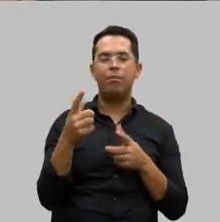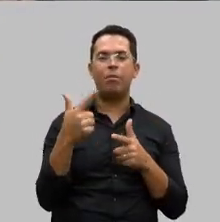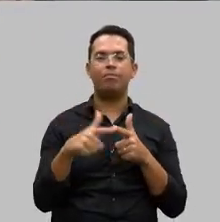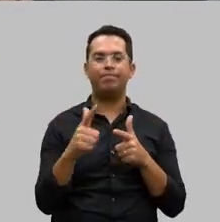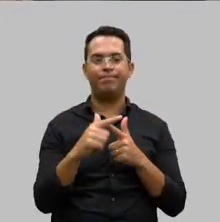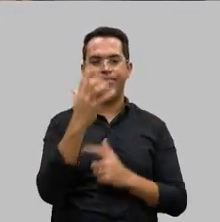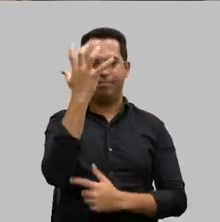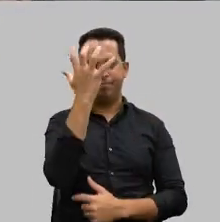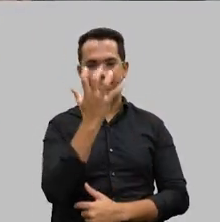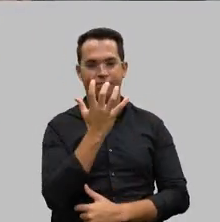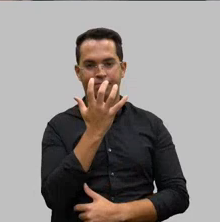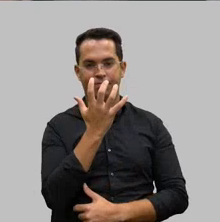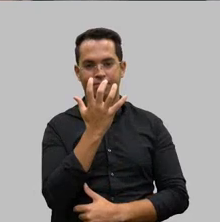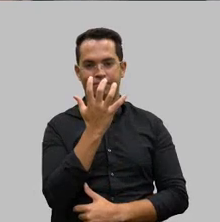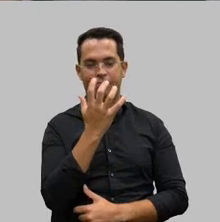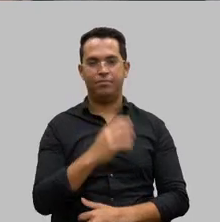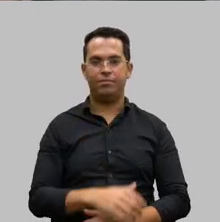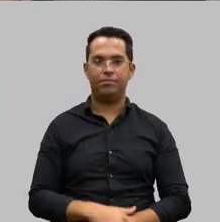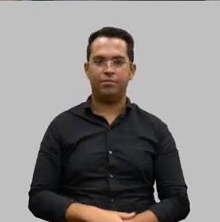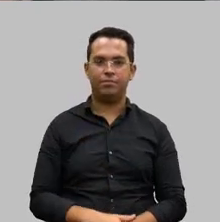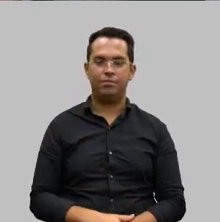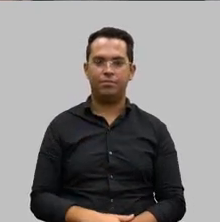a questão